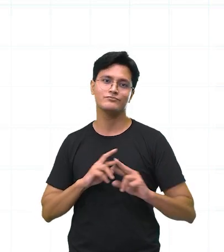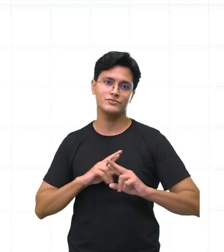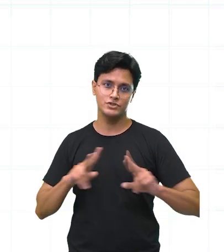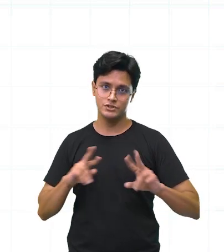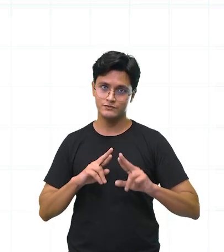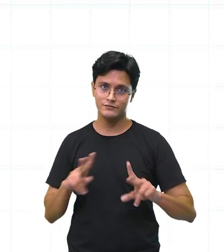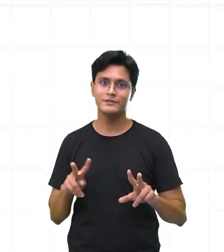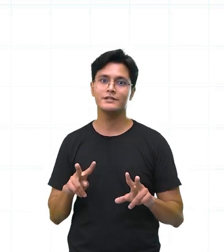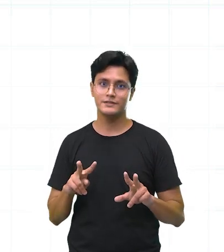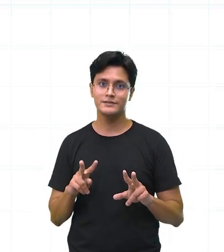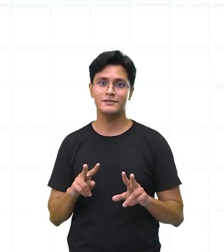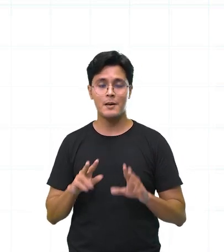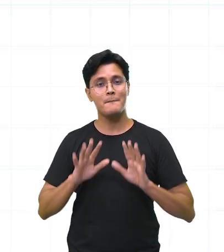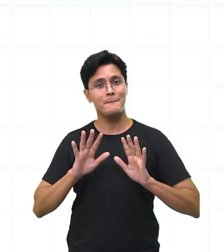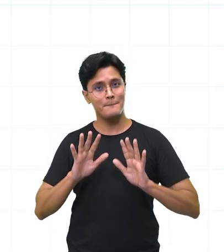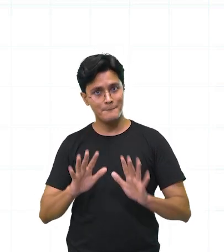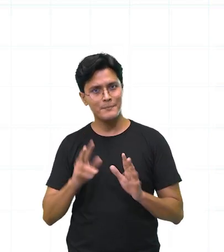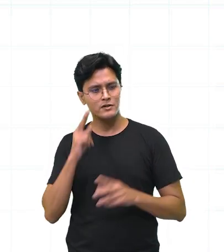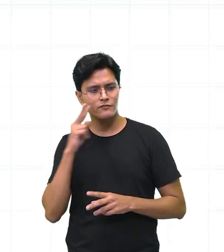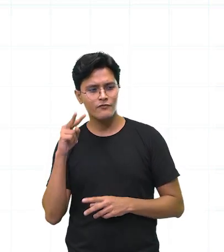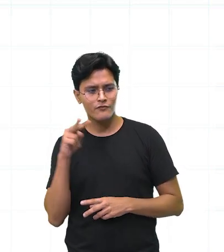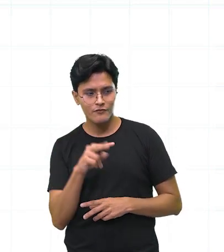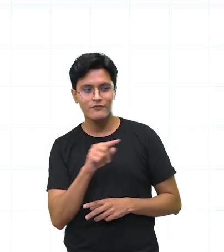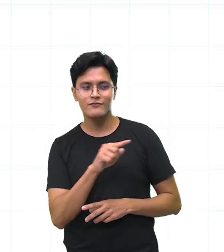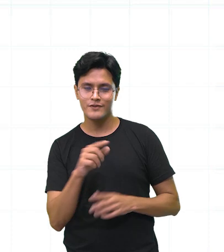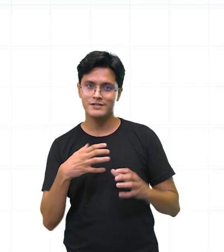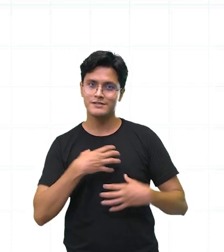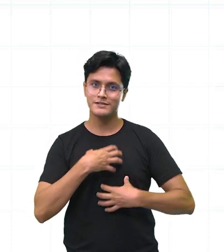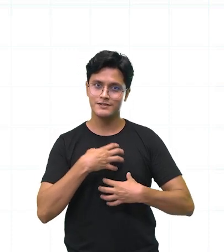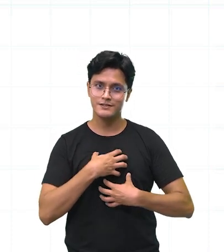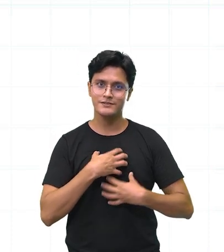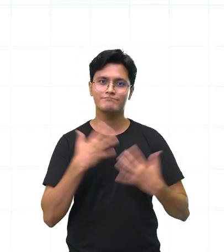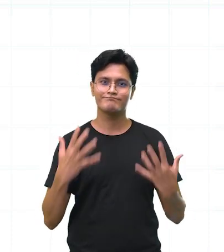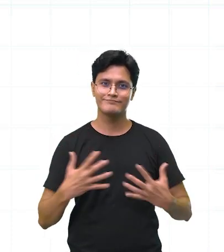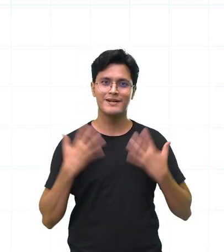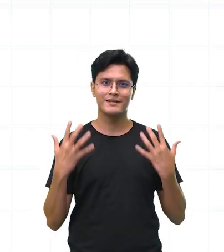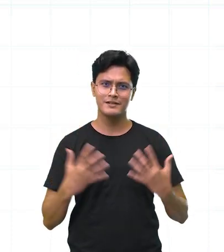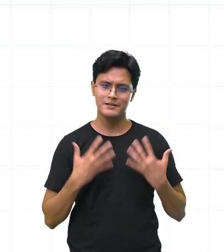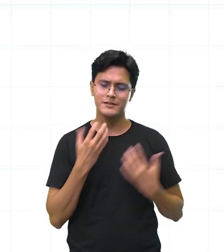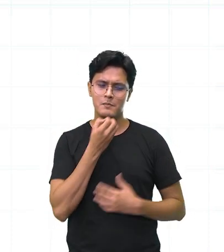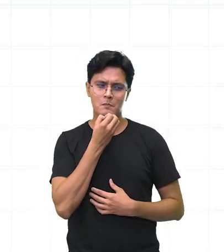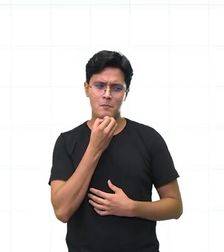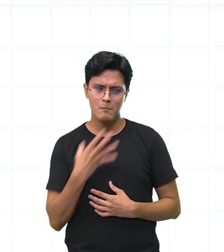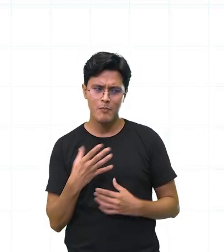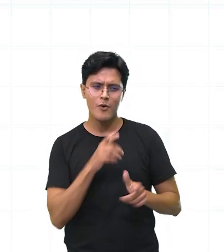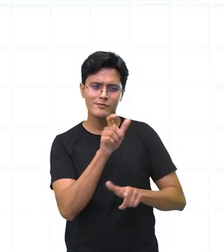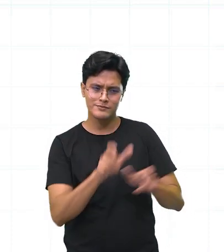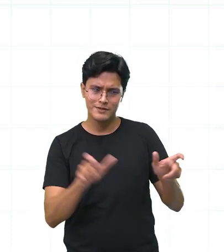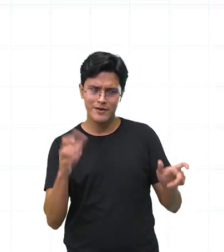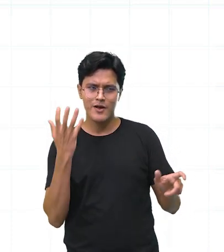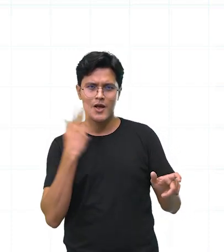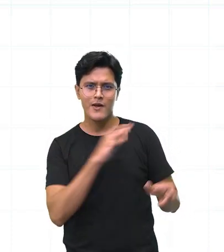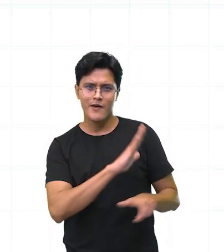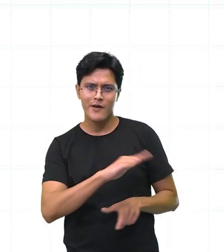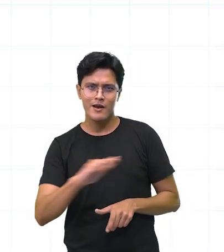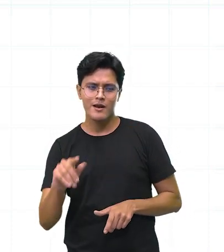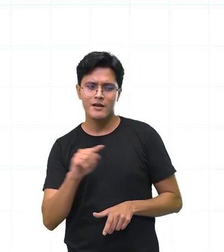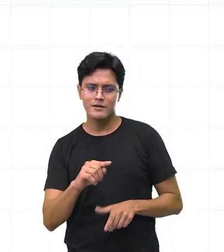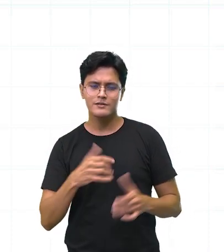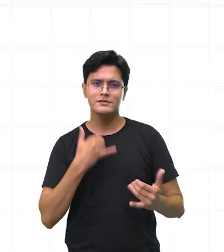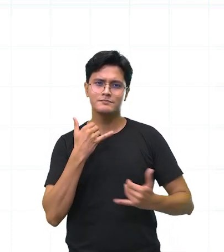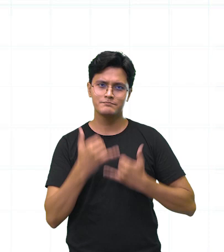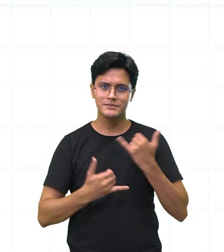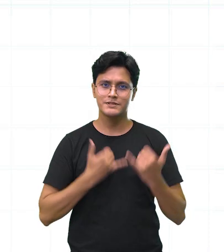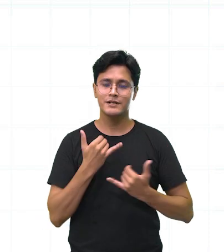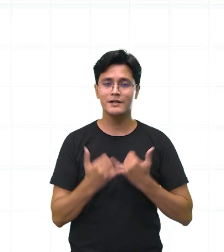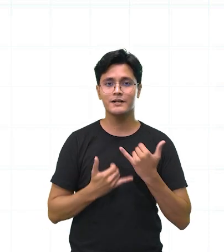como se ele estivesse vivendo essa alegria através das crianças ali, né? É tão bom ver uma criança brincar. Aí ele disse que se quem fui é